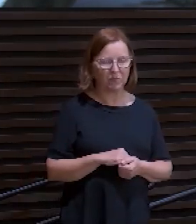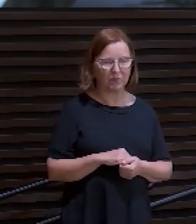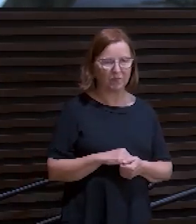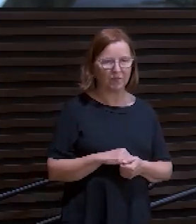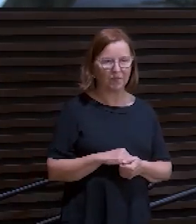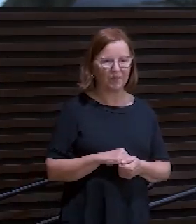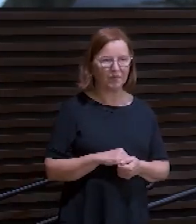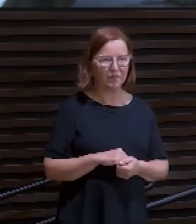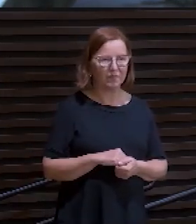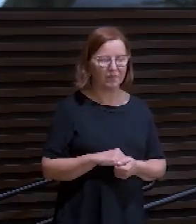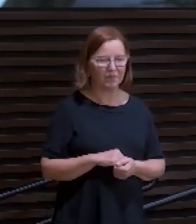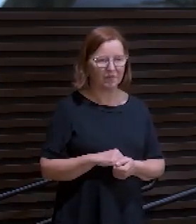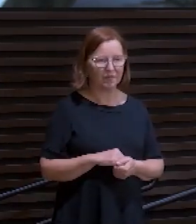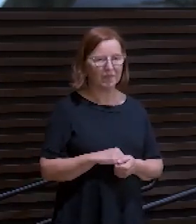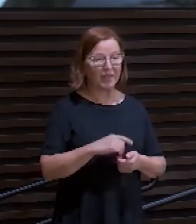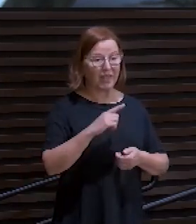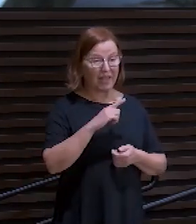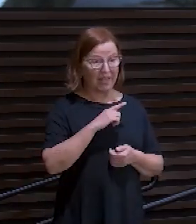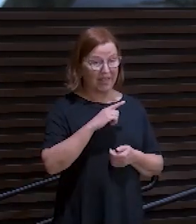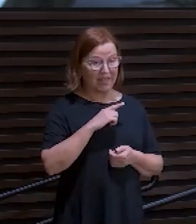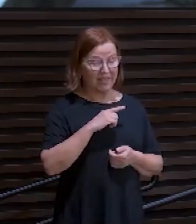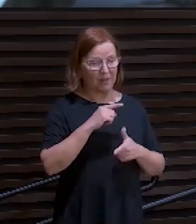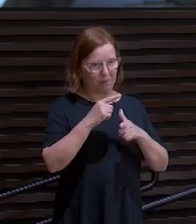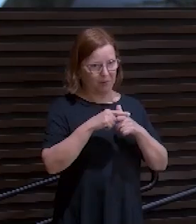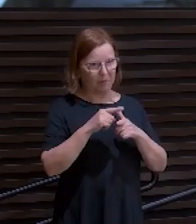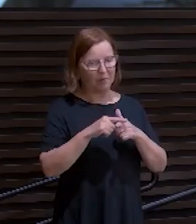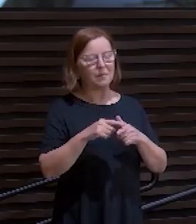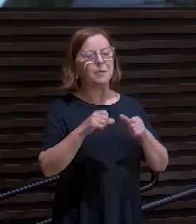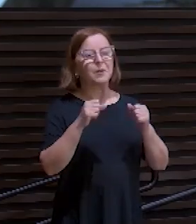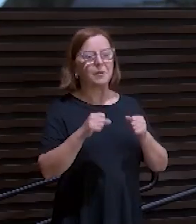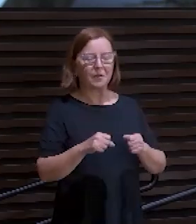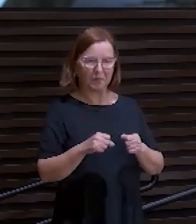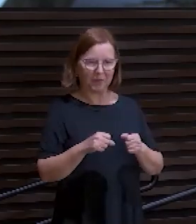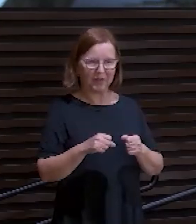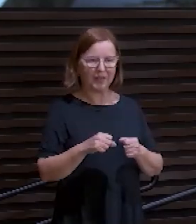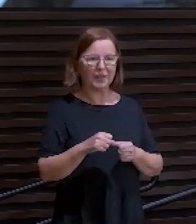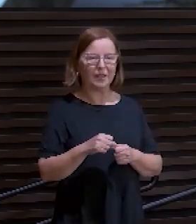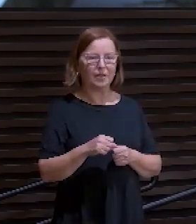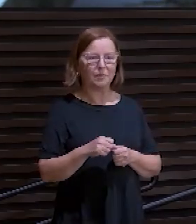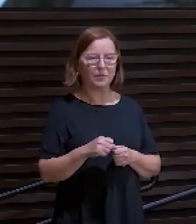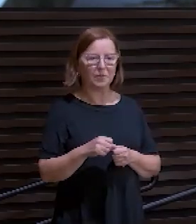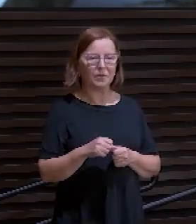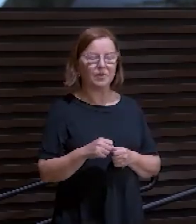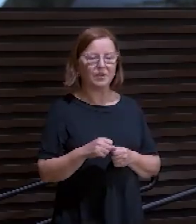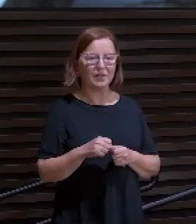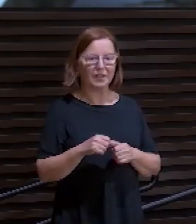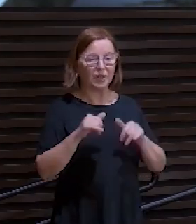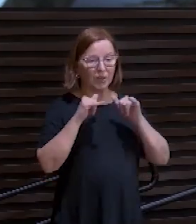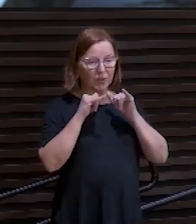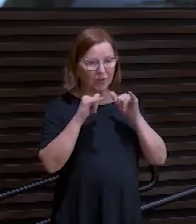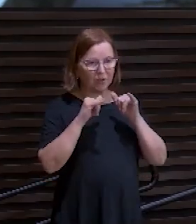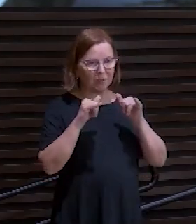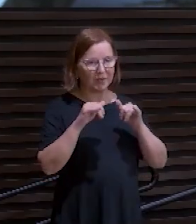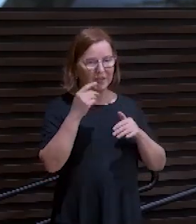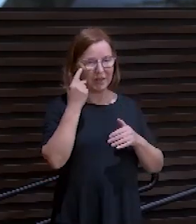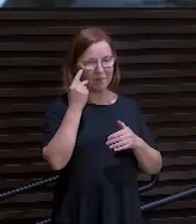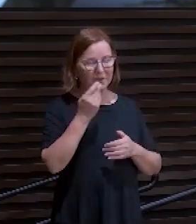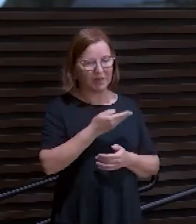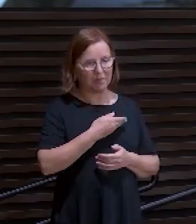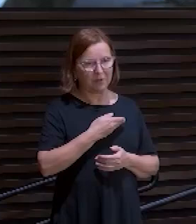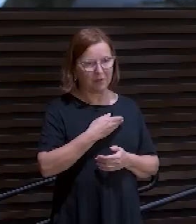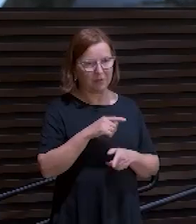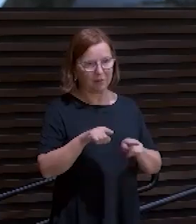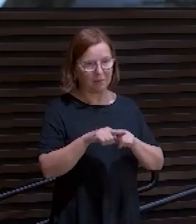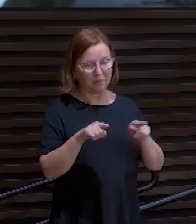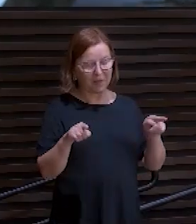situações que nós podemos dividir com o outro. Mas algumas dizem respeito somente à nossa